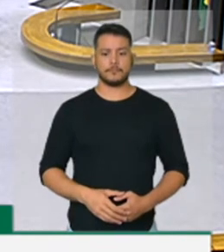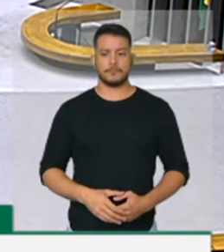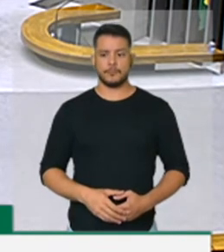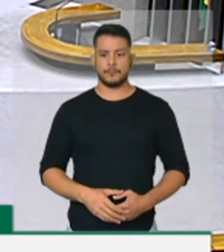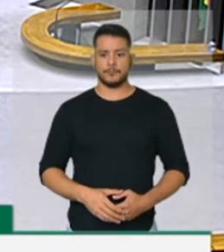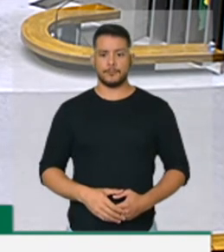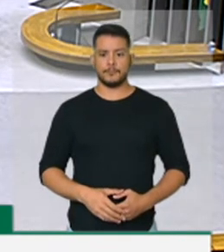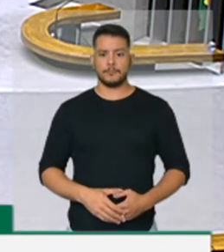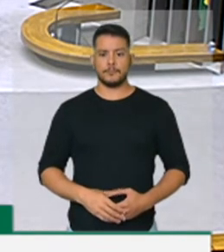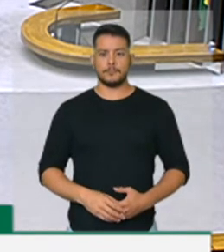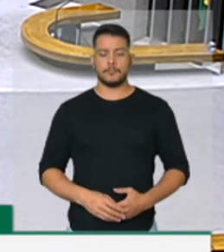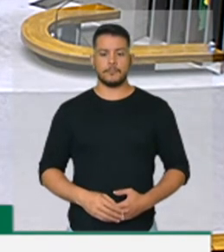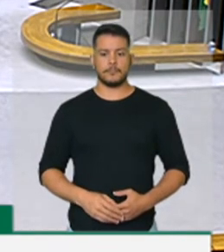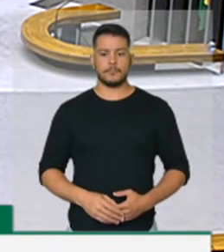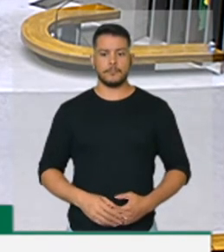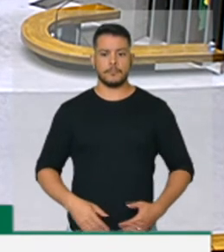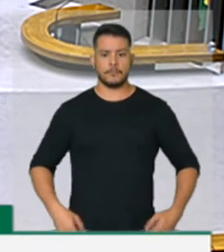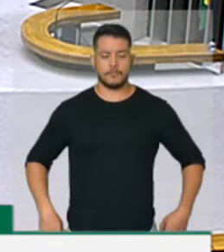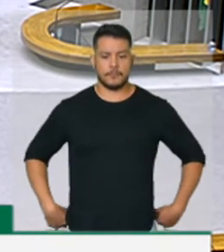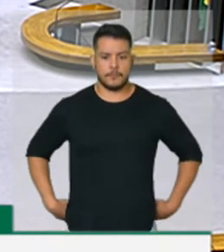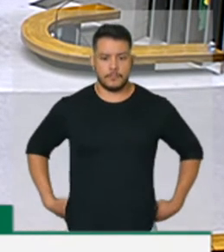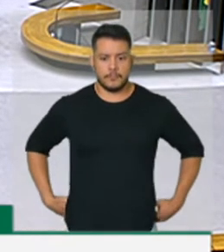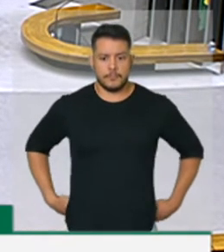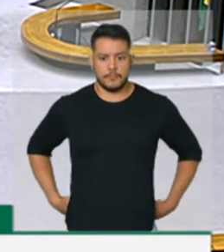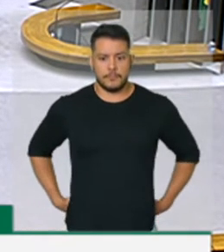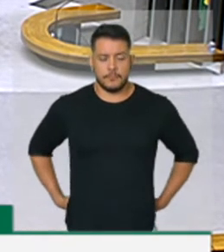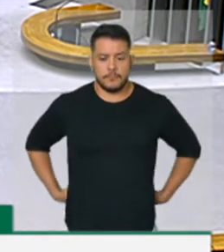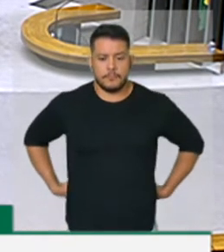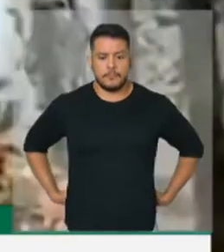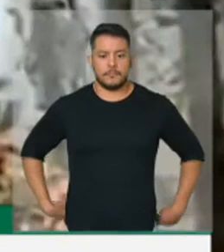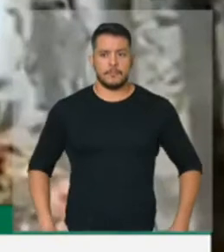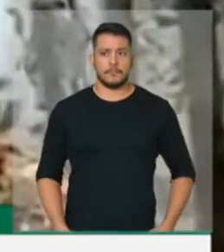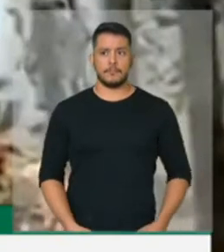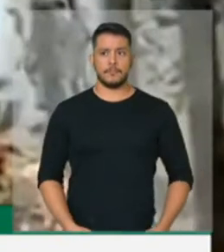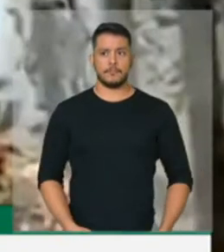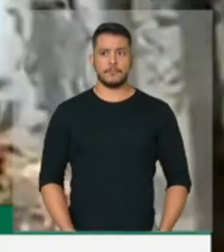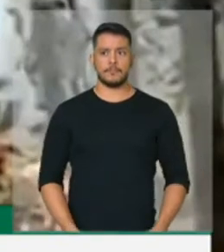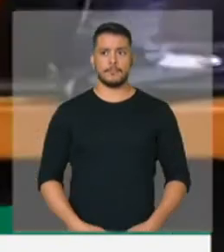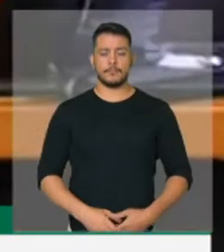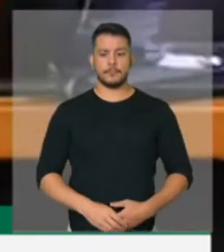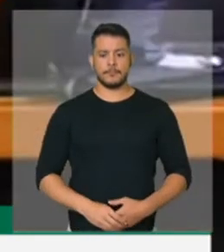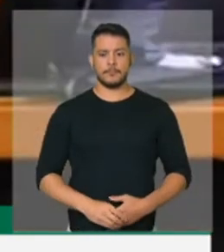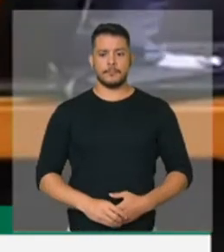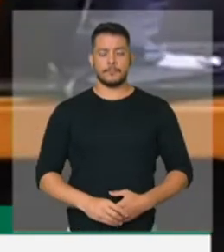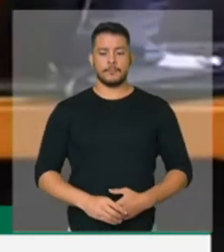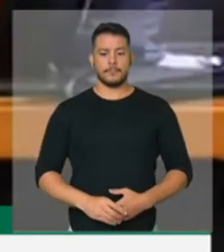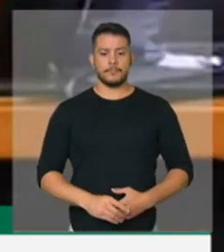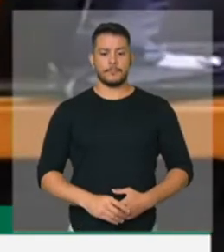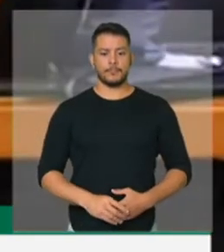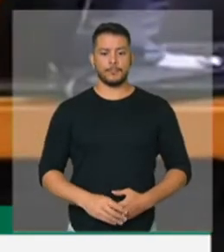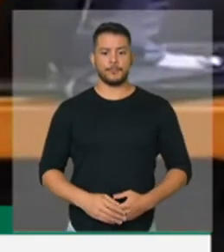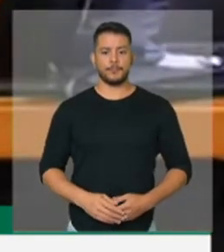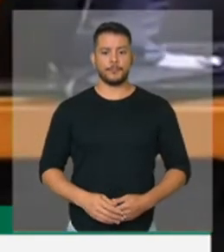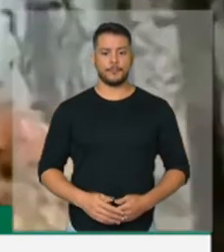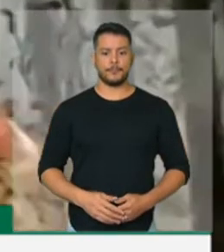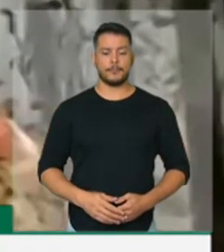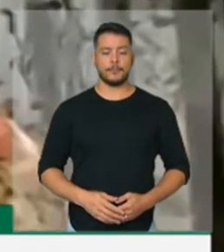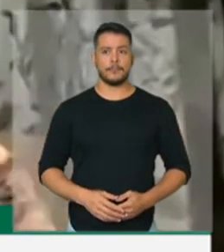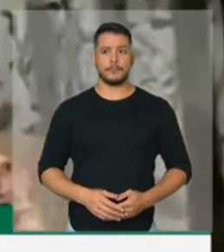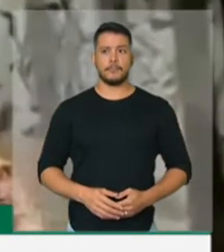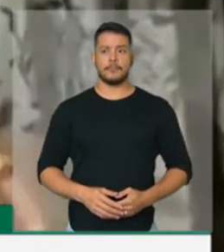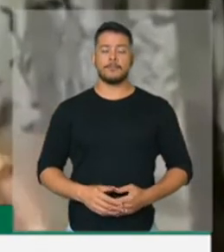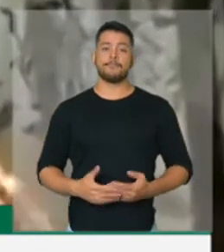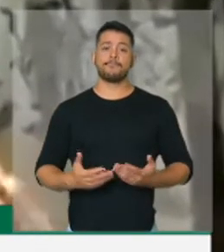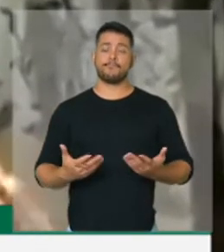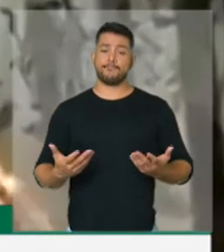Sim, senhor presidente. Vossa Excelência tem a palavra. Disponha. Muito obrigada. Bem, é